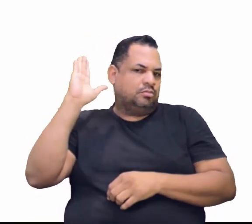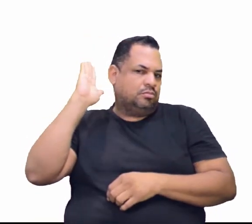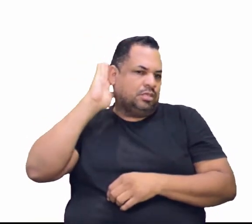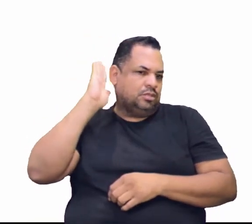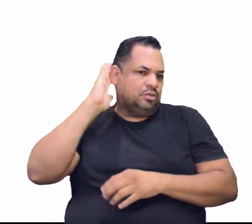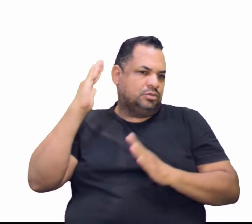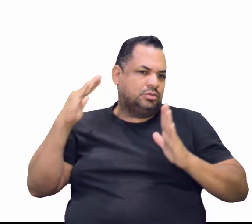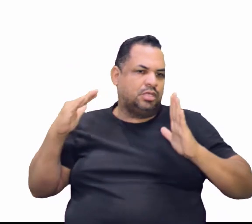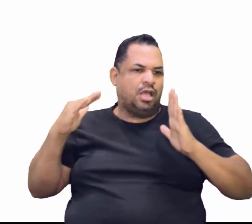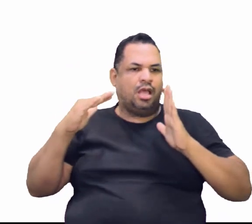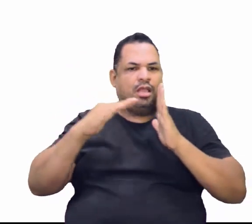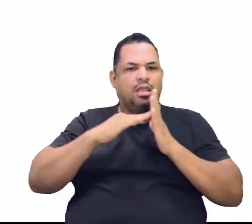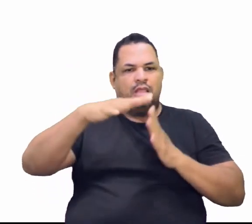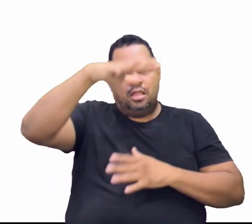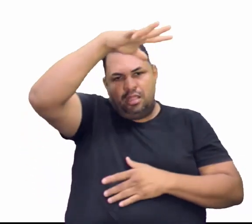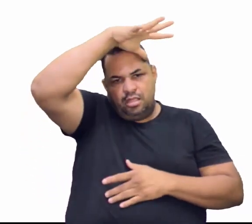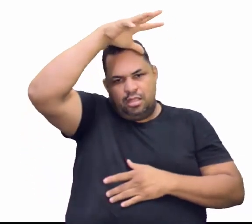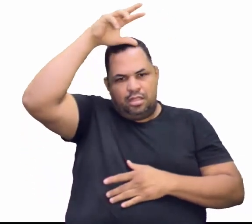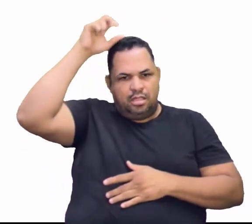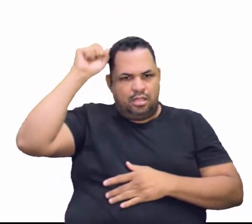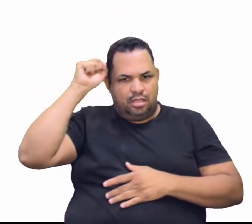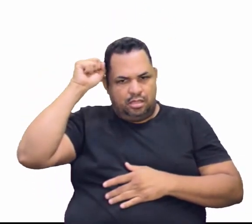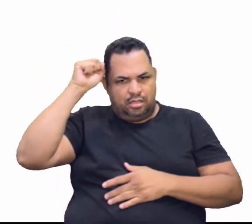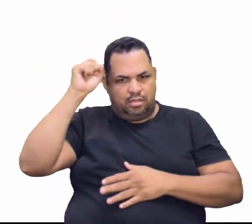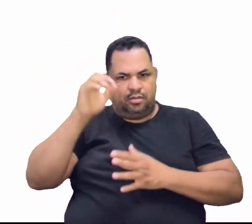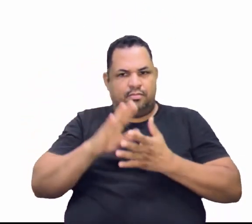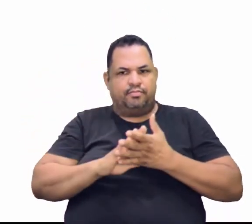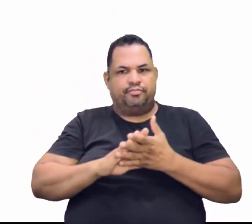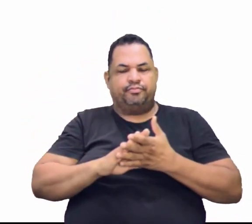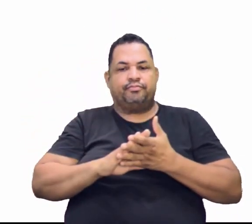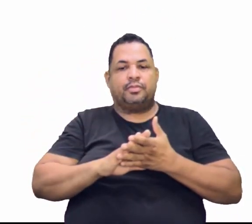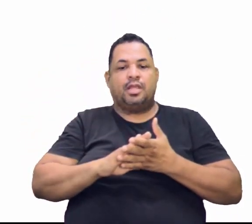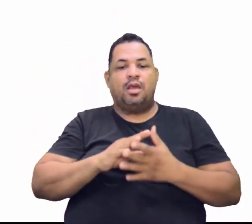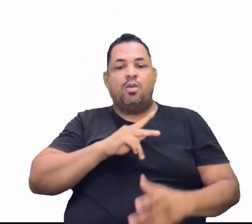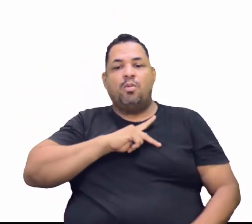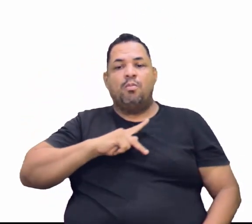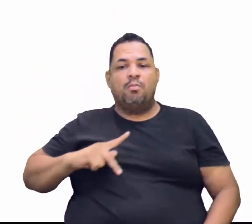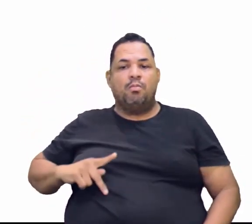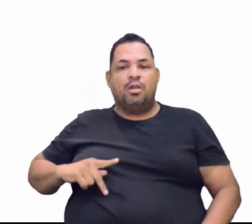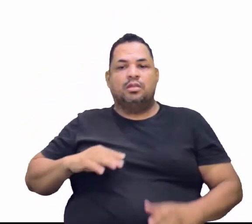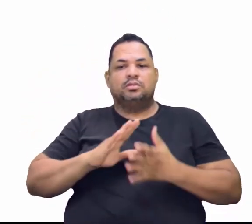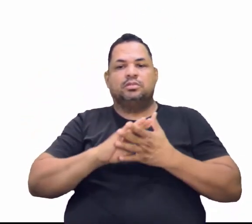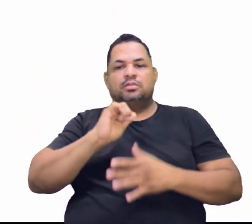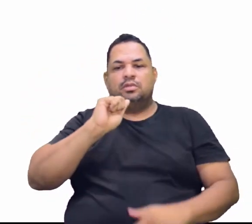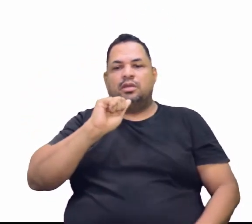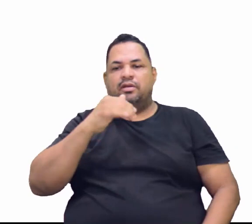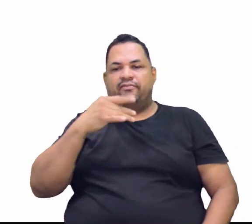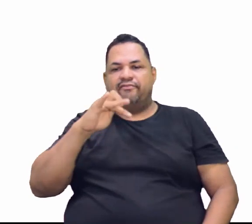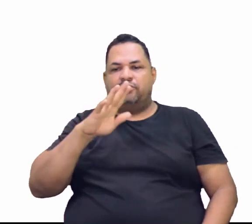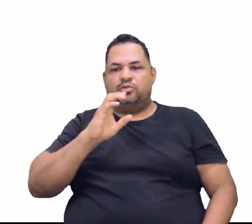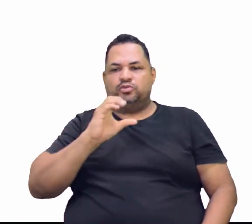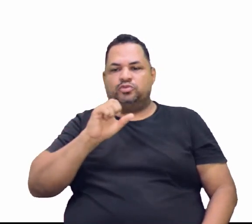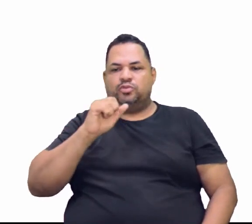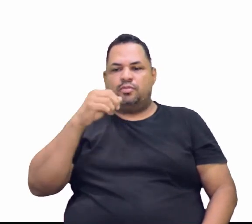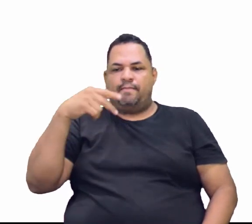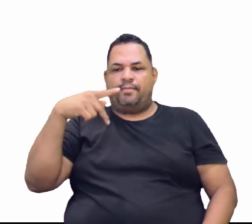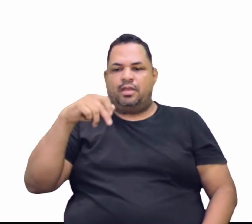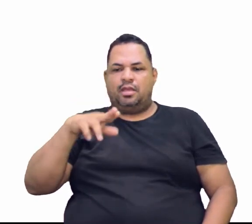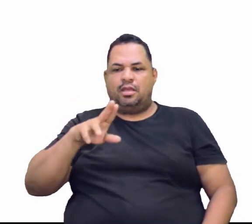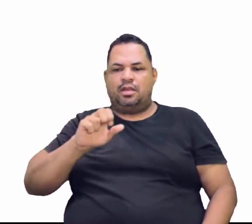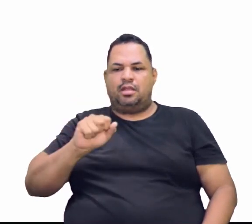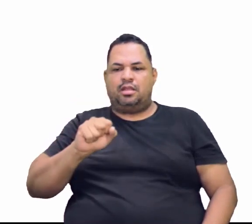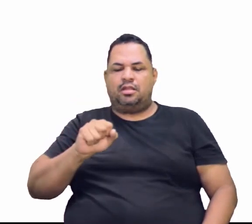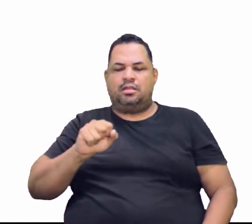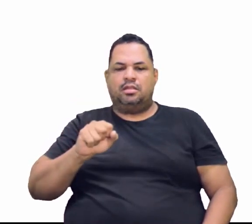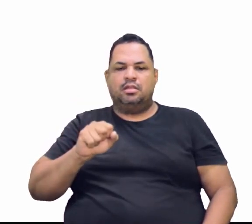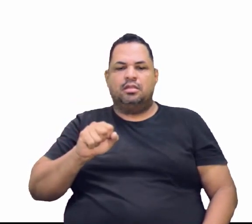o Amazonas. CL-30, pelo presidente Afonso Pena. Já que ele,